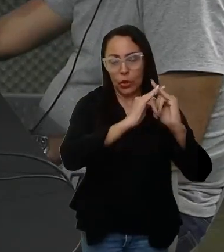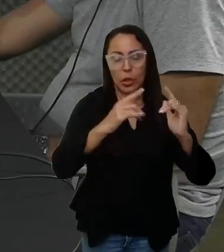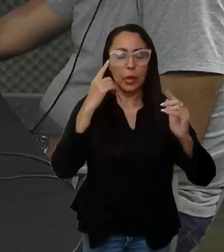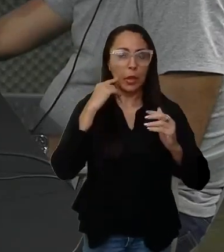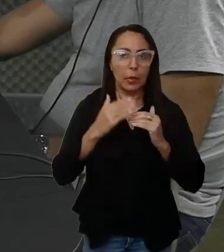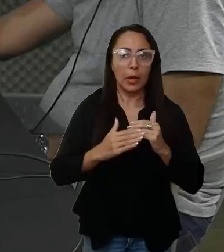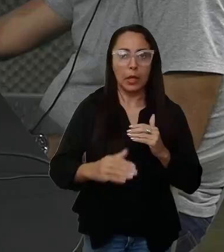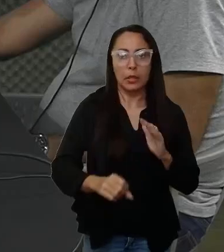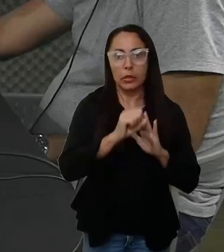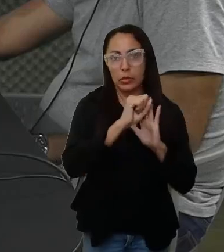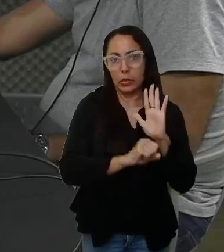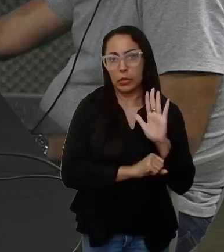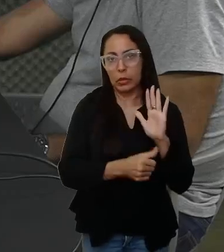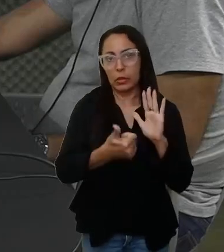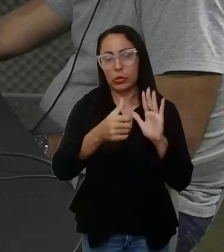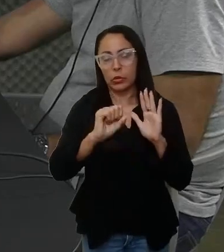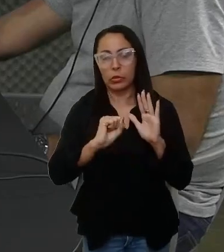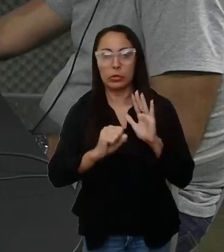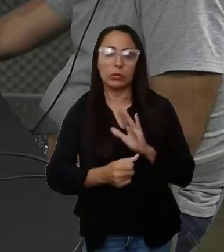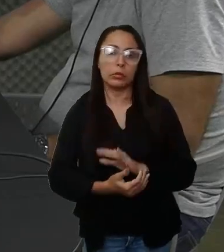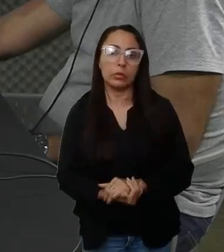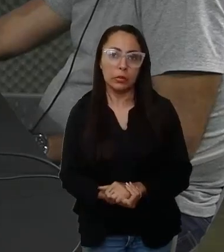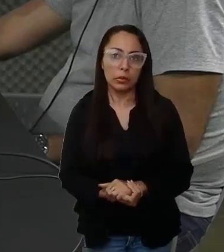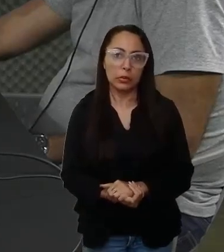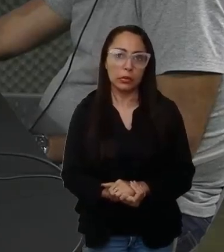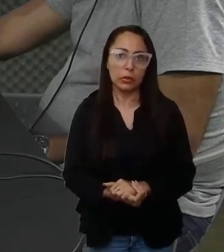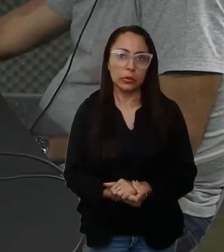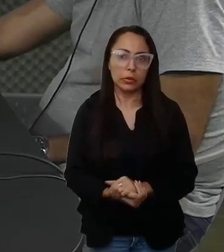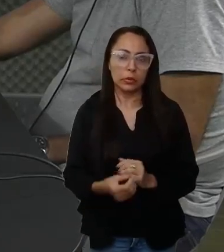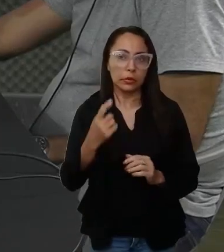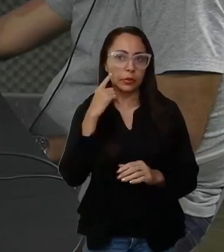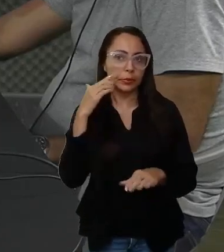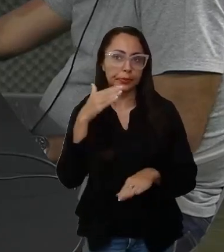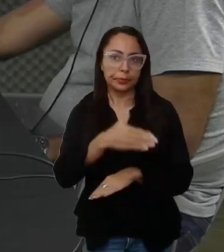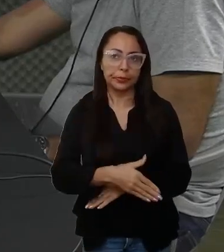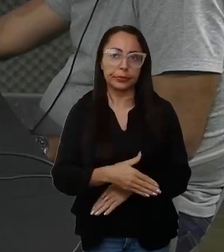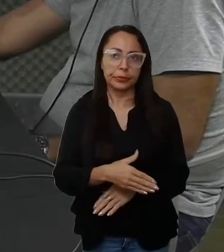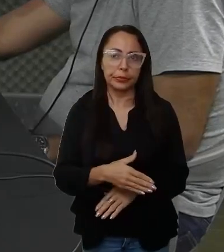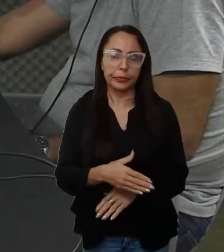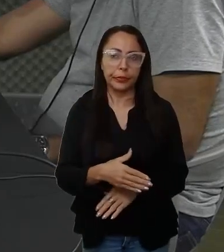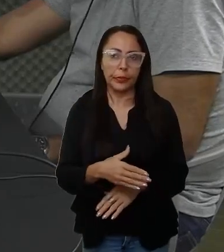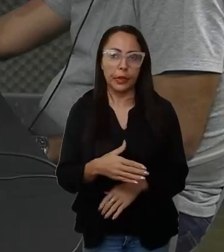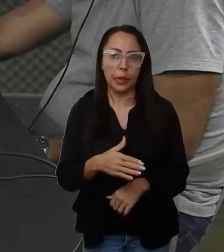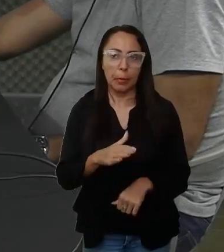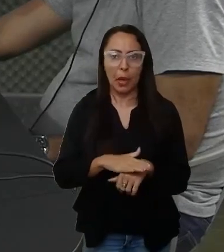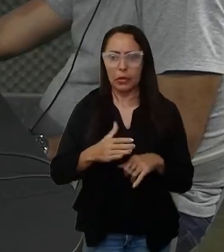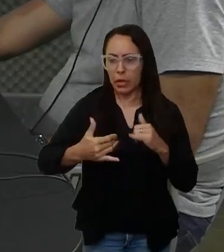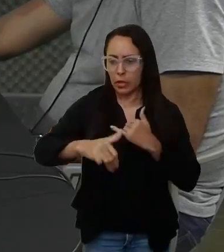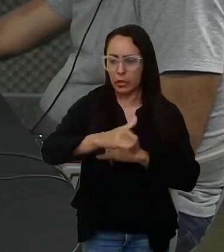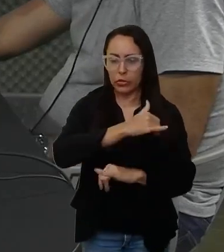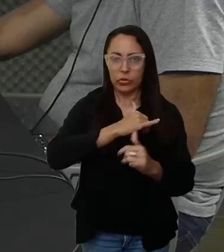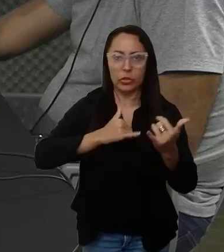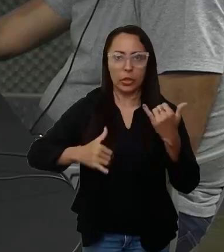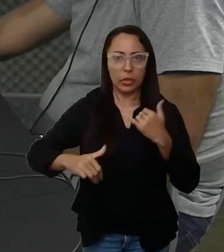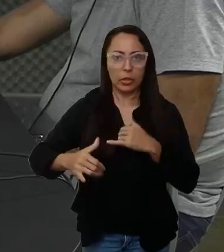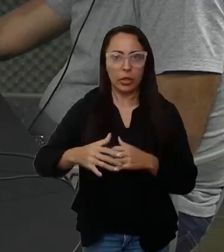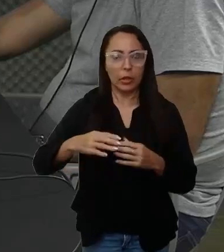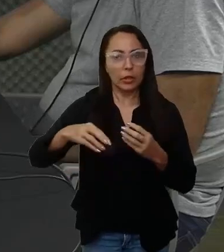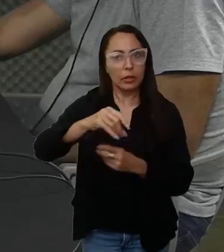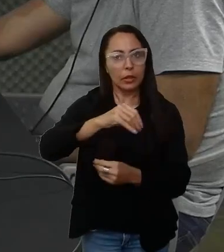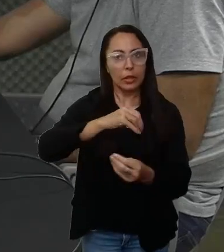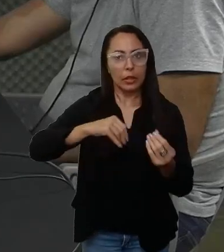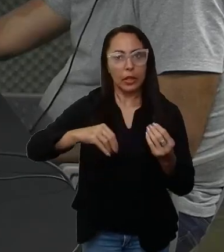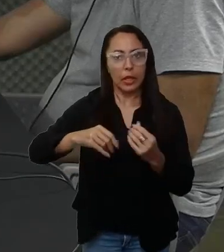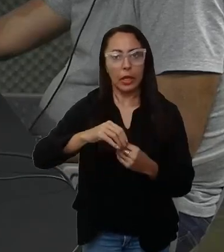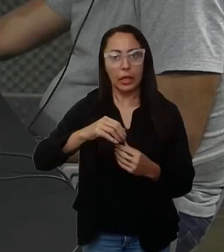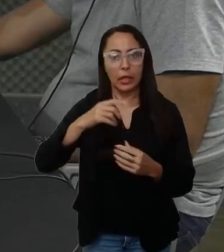século XVIII, a entrada de mais energia no sistema terrestre causadas pelo ser